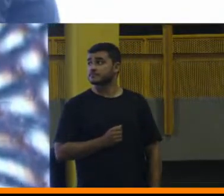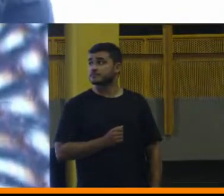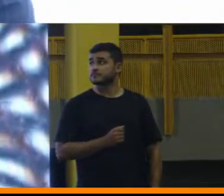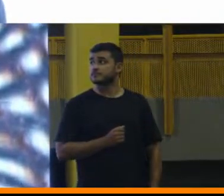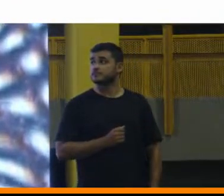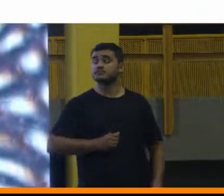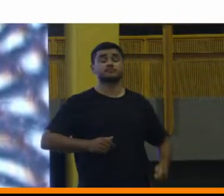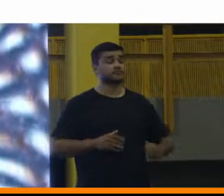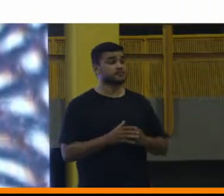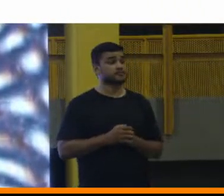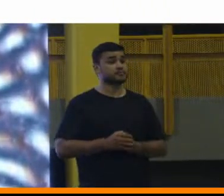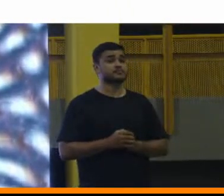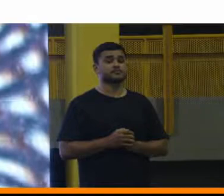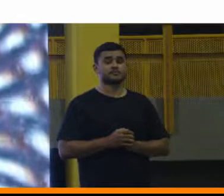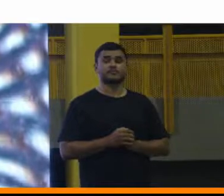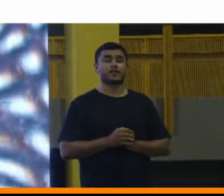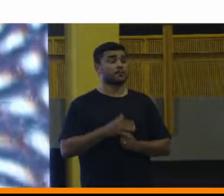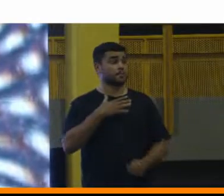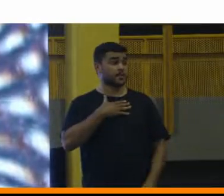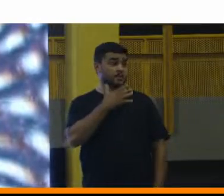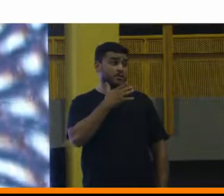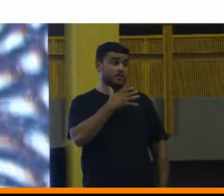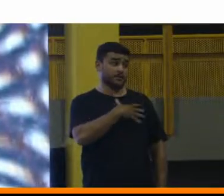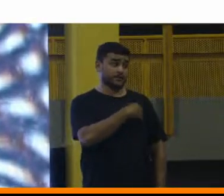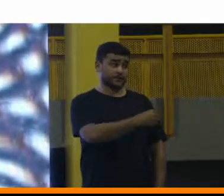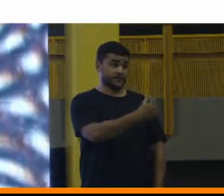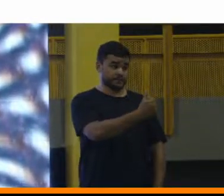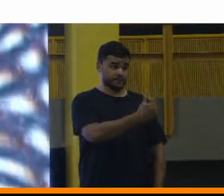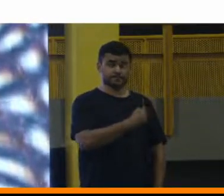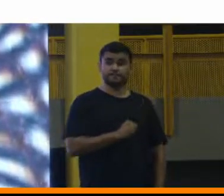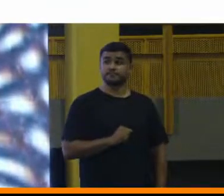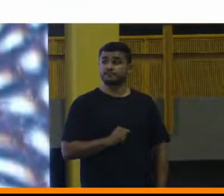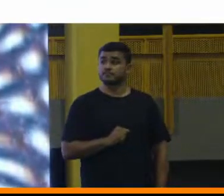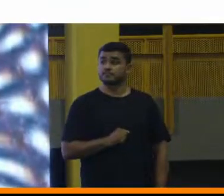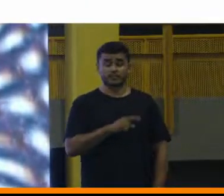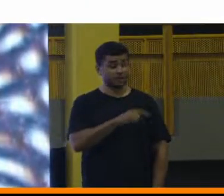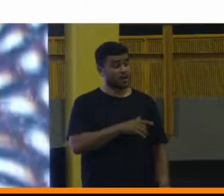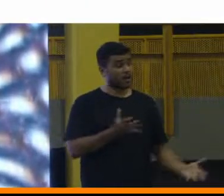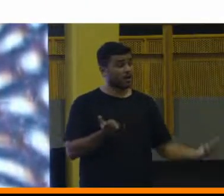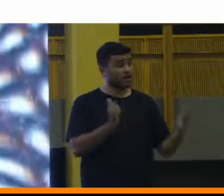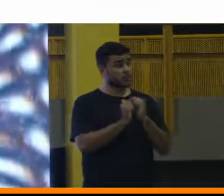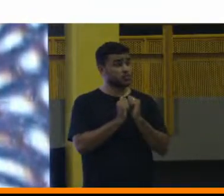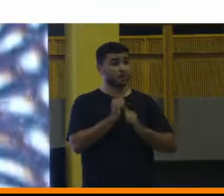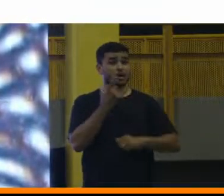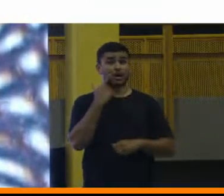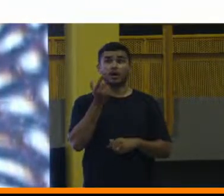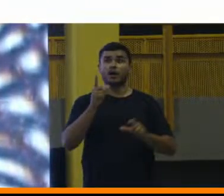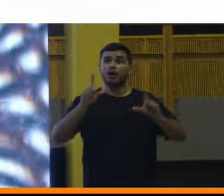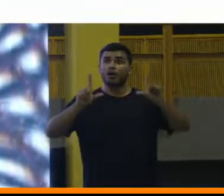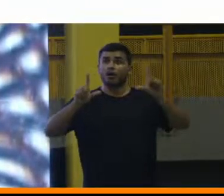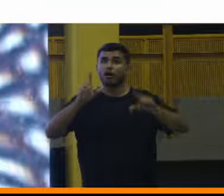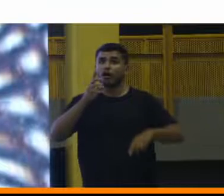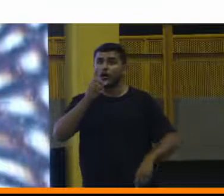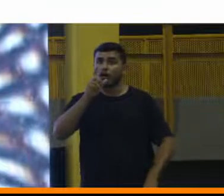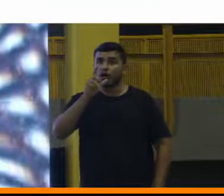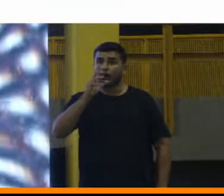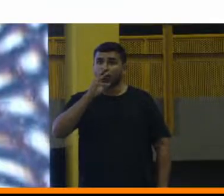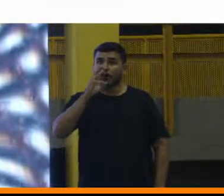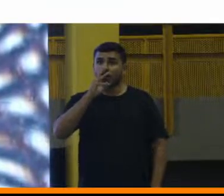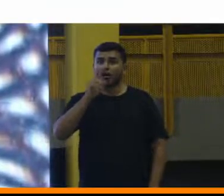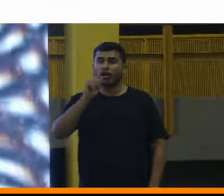nome dela, a mais velha. Ei Maria, bora assistir aqui a corrida de Fórmula 1. Ela, é só os carros correndo, é? Não